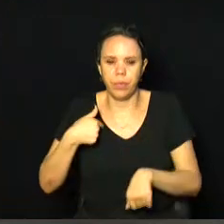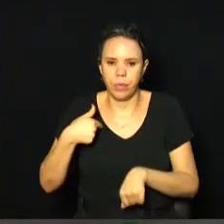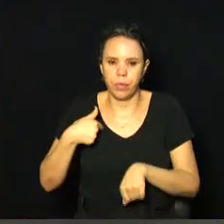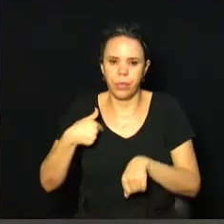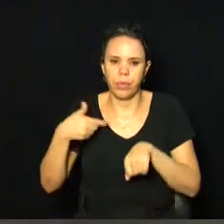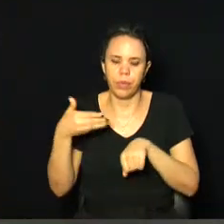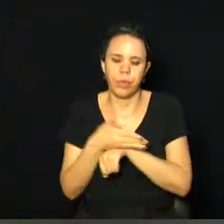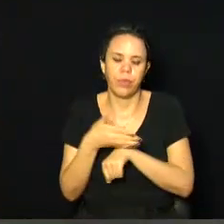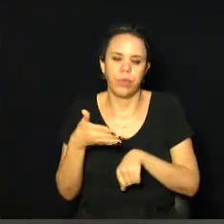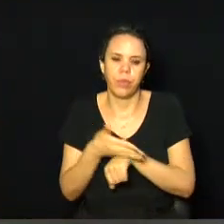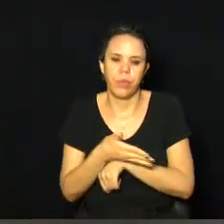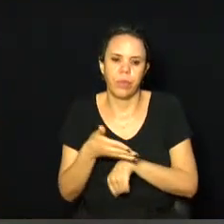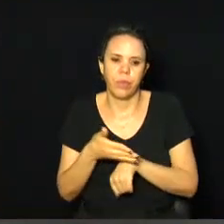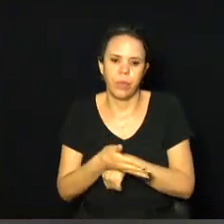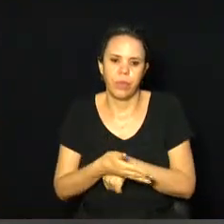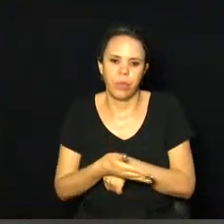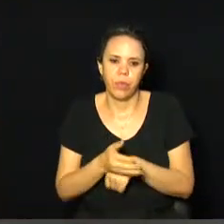do